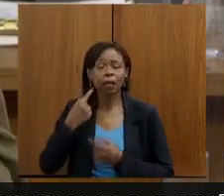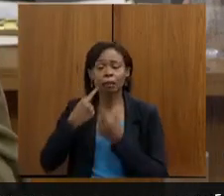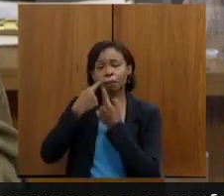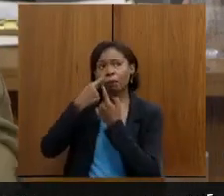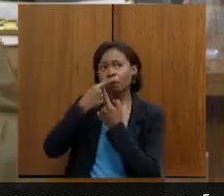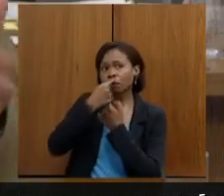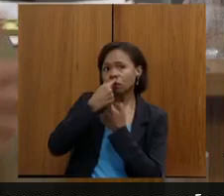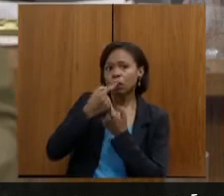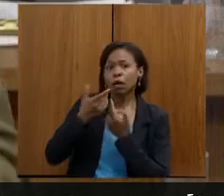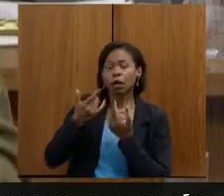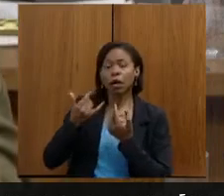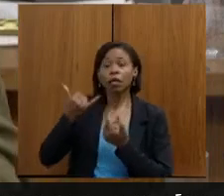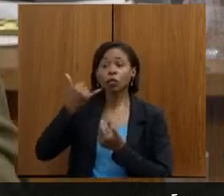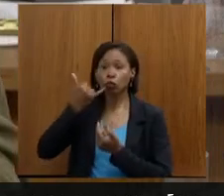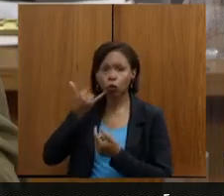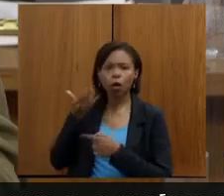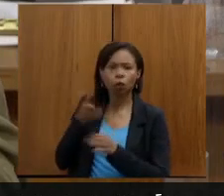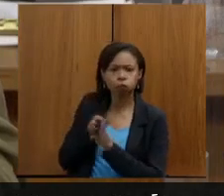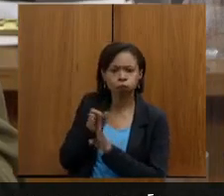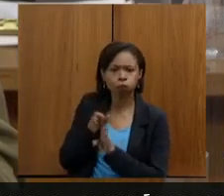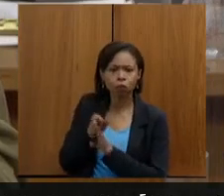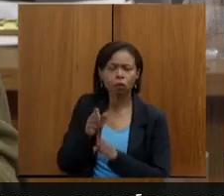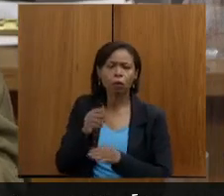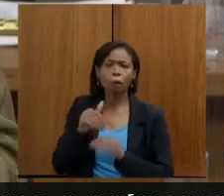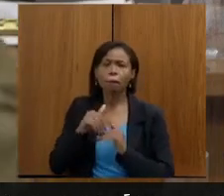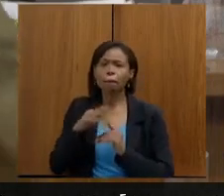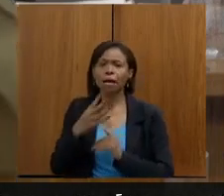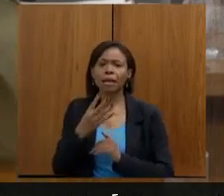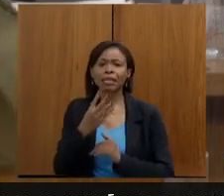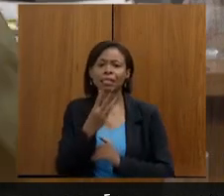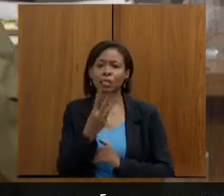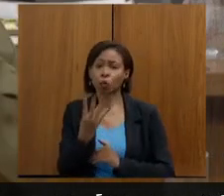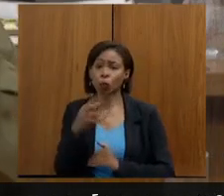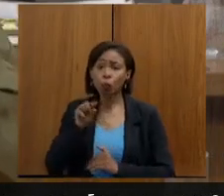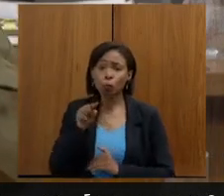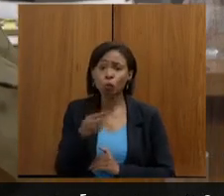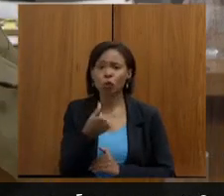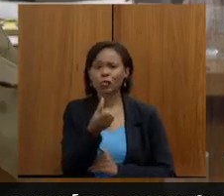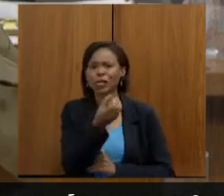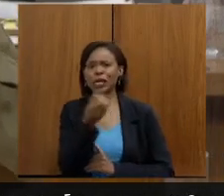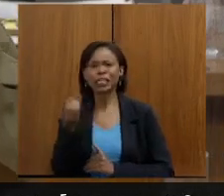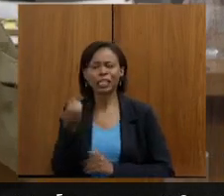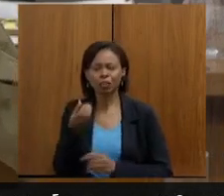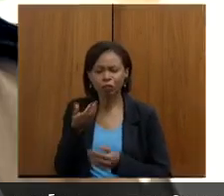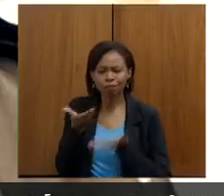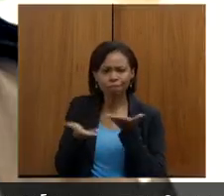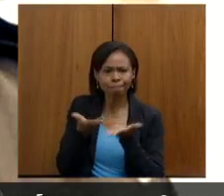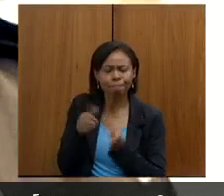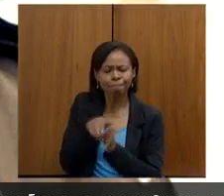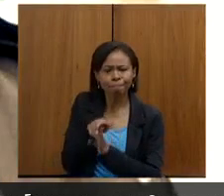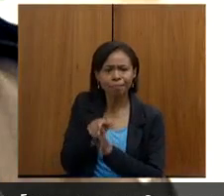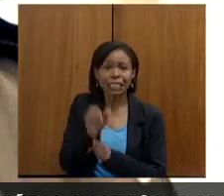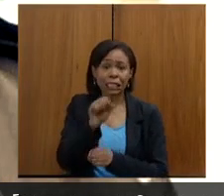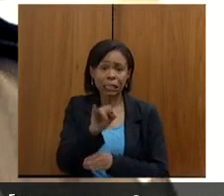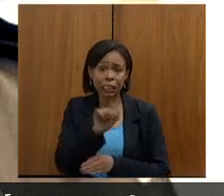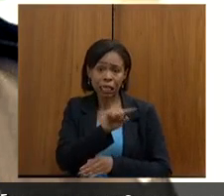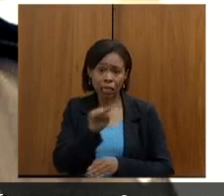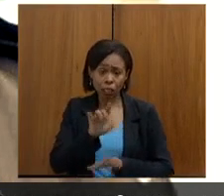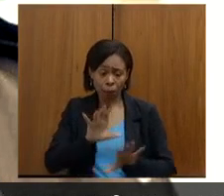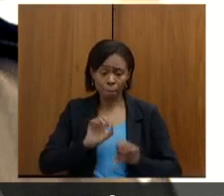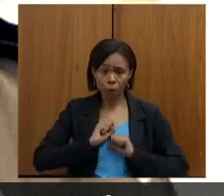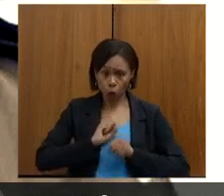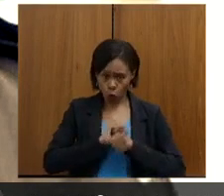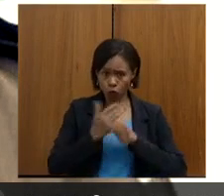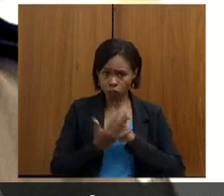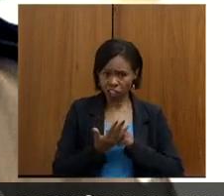de telefone então formado de 34.600 se ele tiver se eu tivesse sido contaminado com o convite mesmo que não